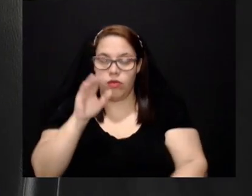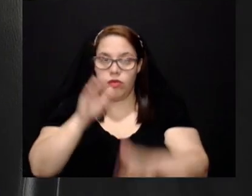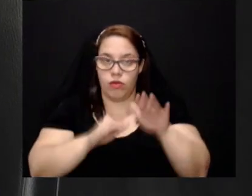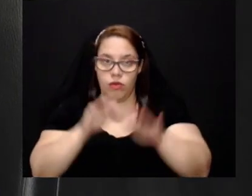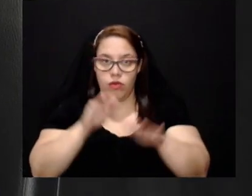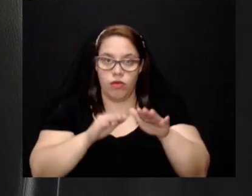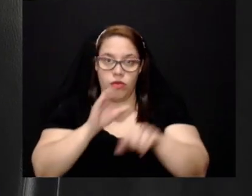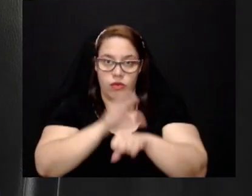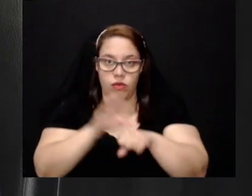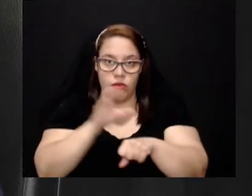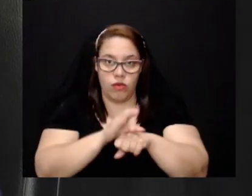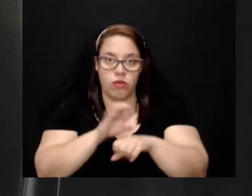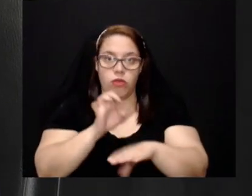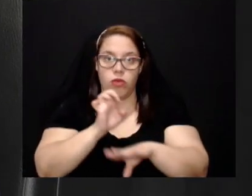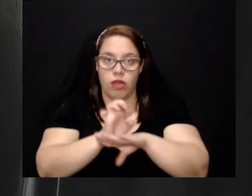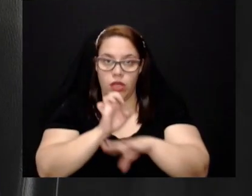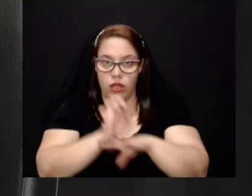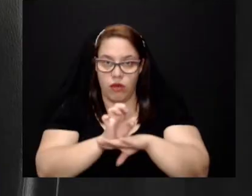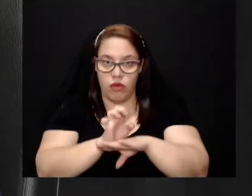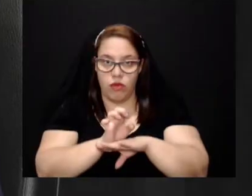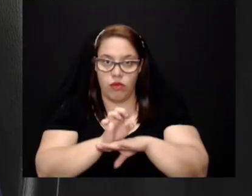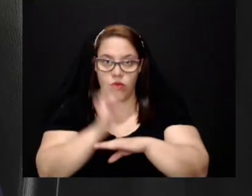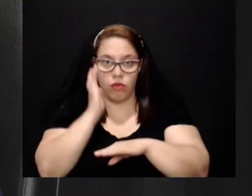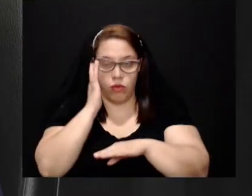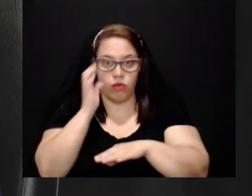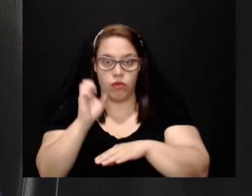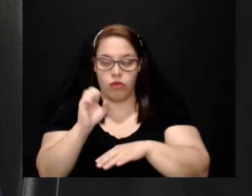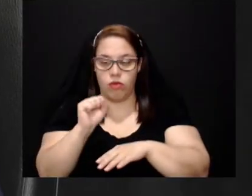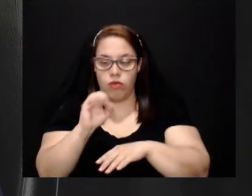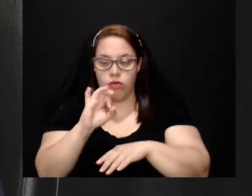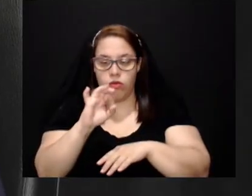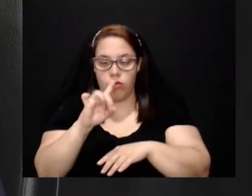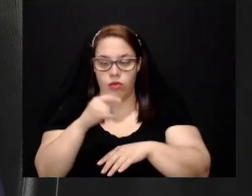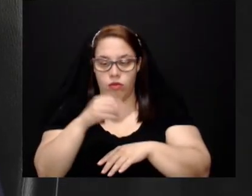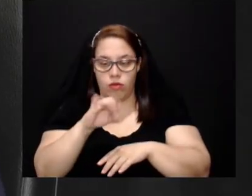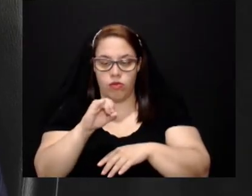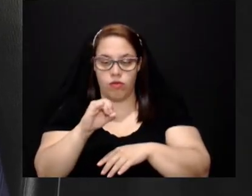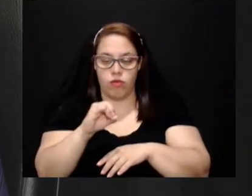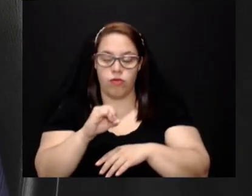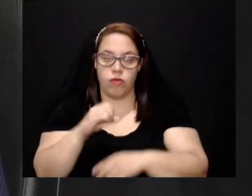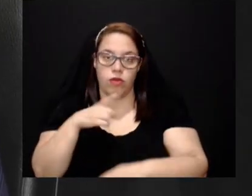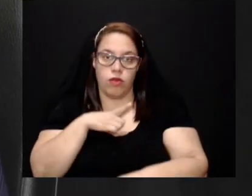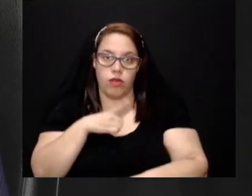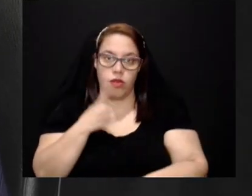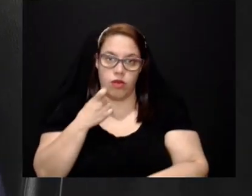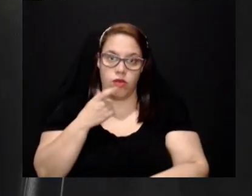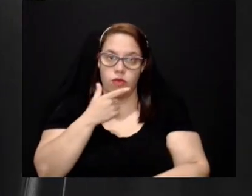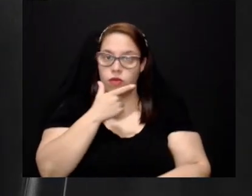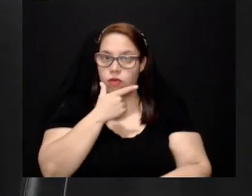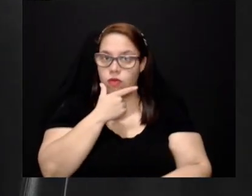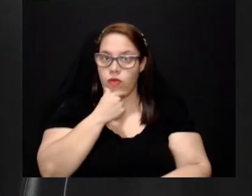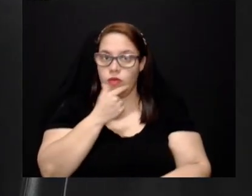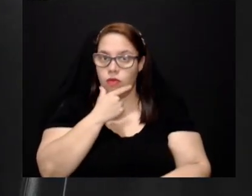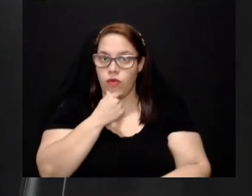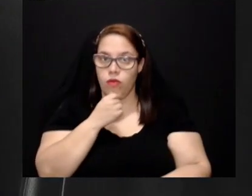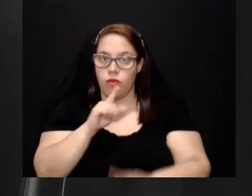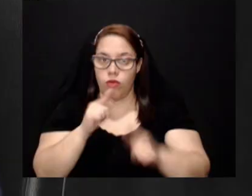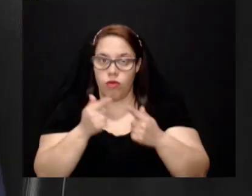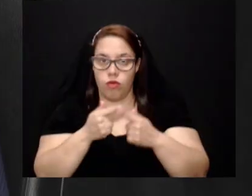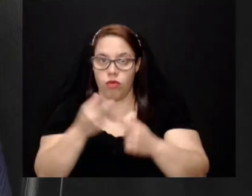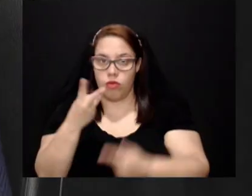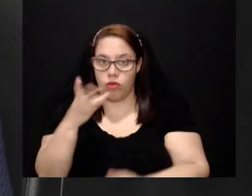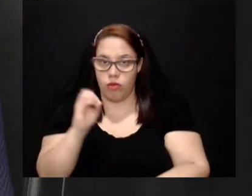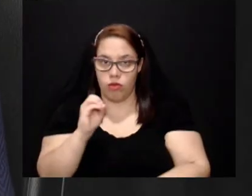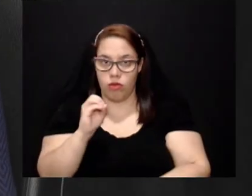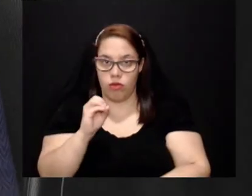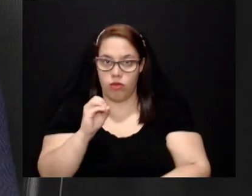Estadão. No Estadão também, na época, era eu e mais um menino, grupo de 30 pessoas, éramos eu e